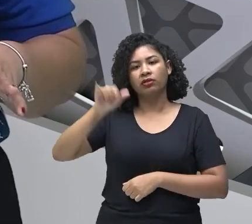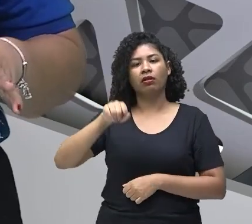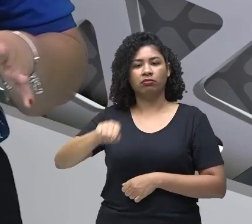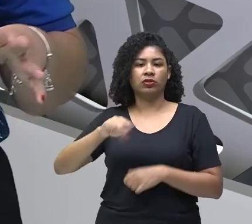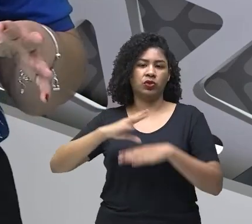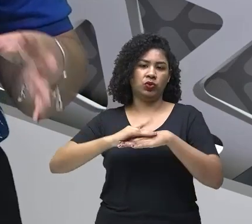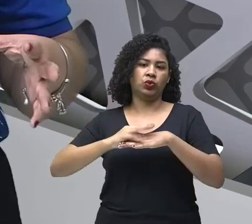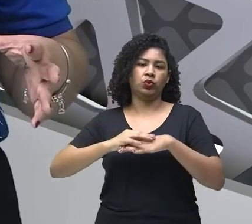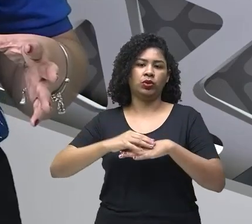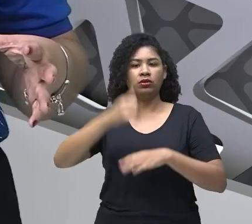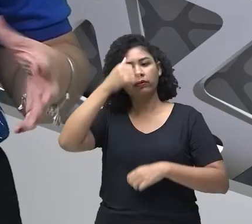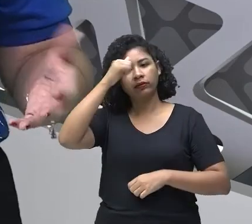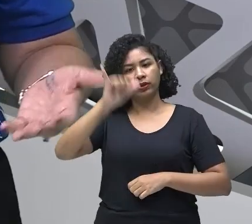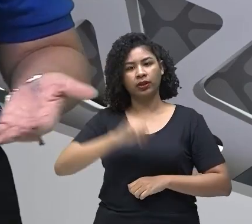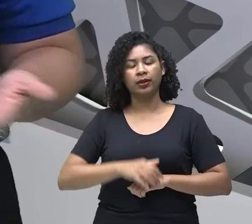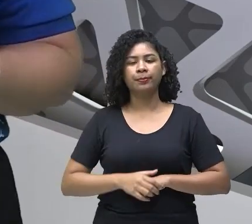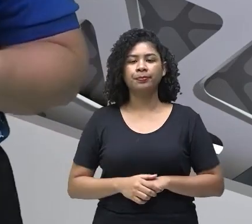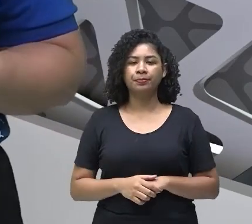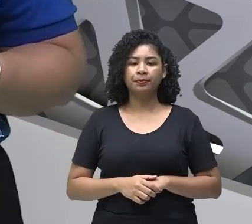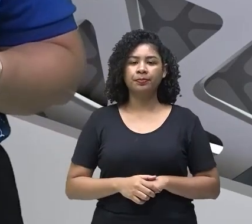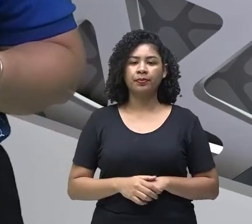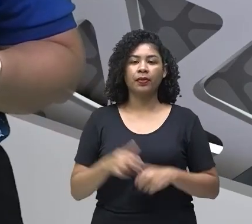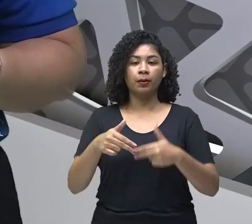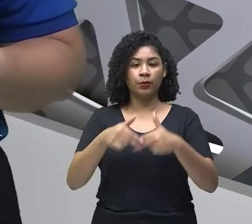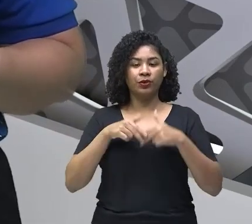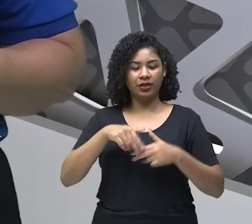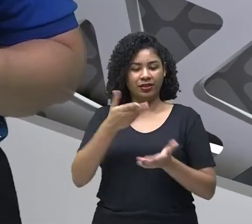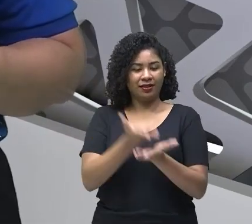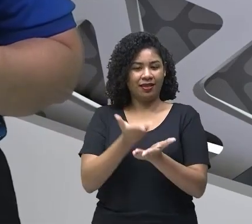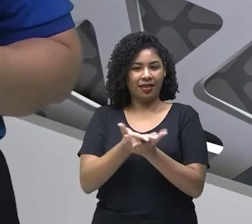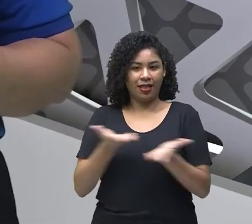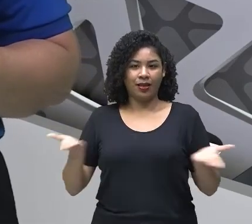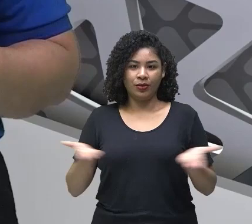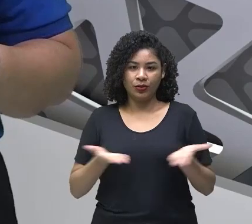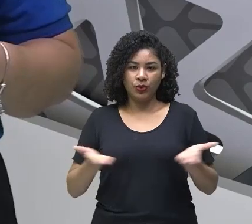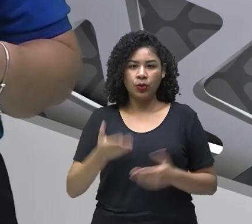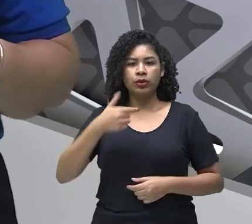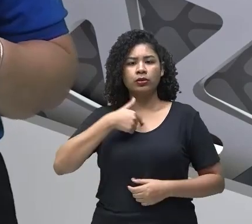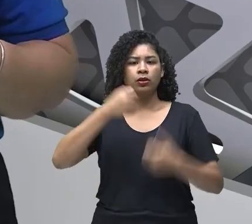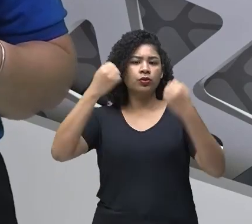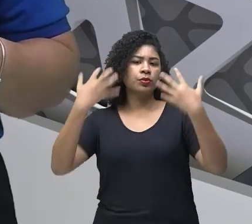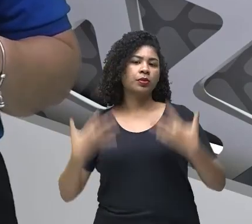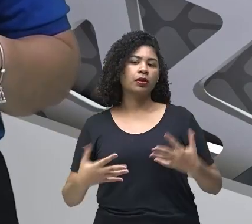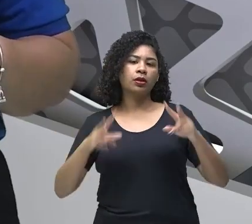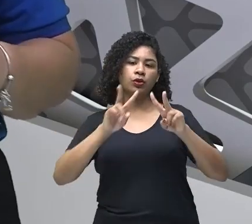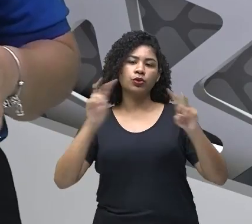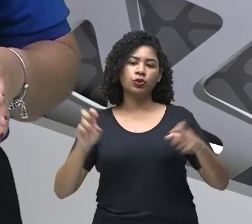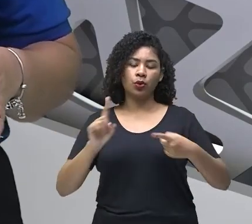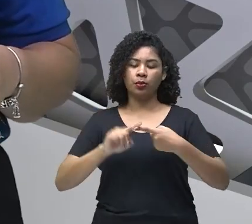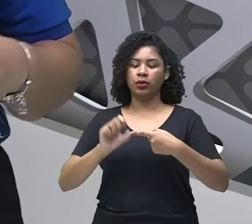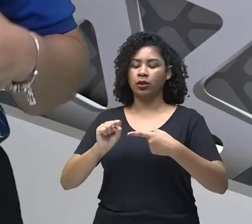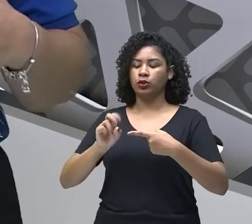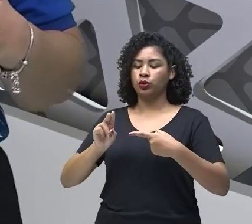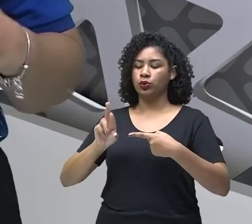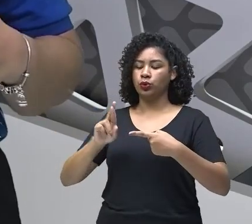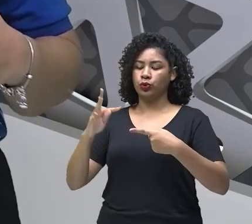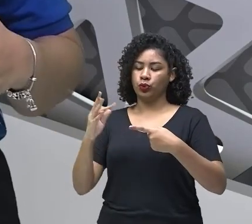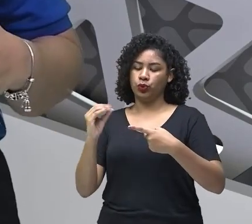doenças pandêmicas. Nesta aula, nós falamos sobre surtos,